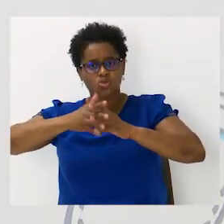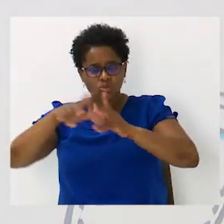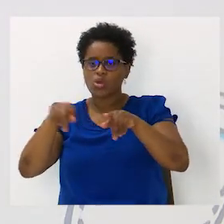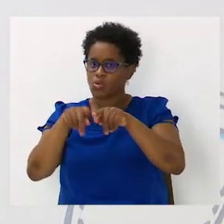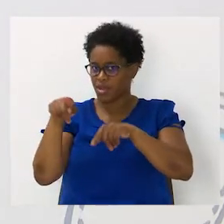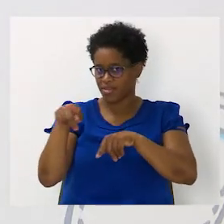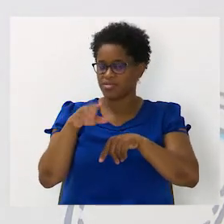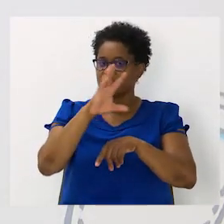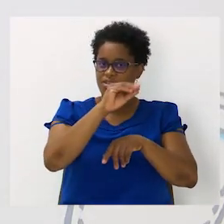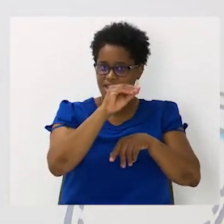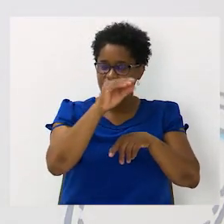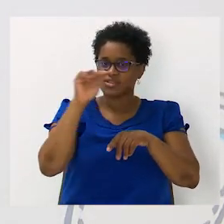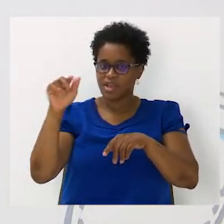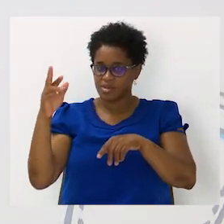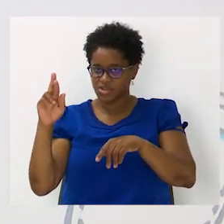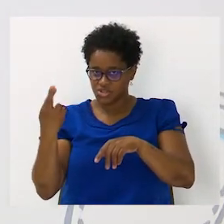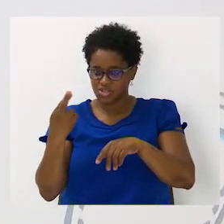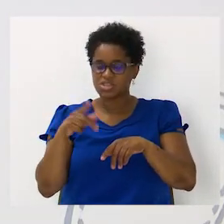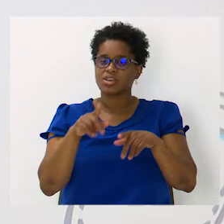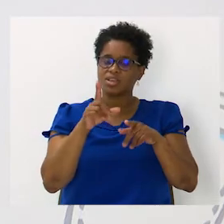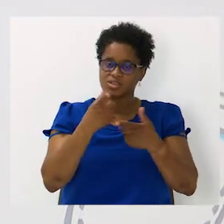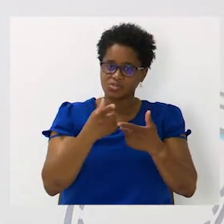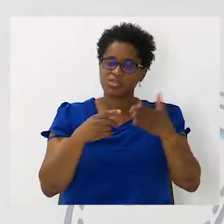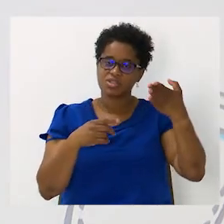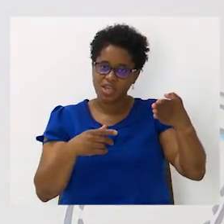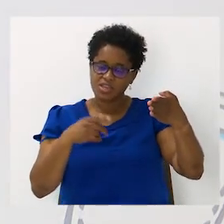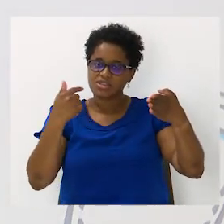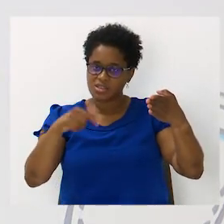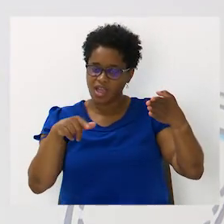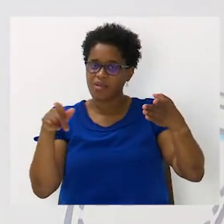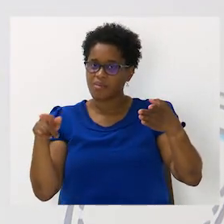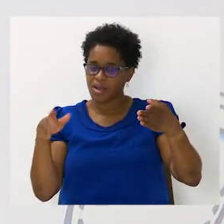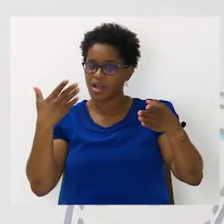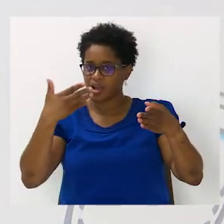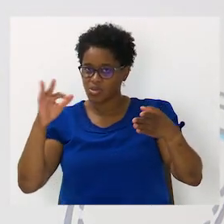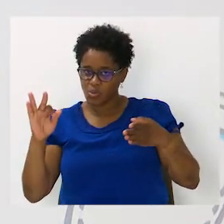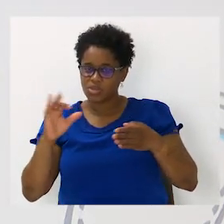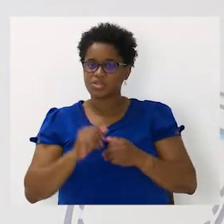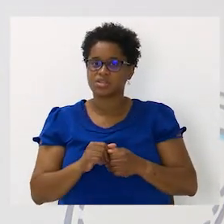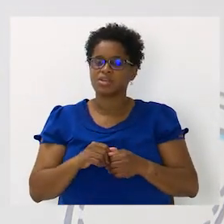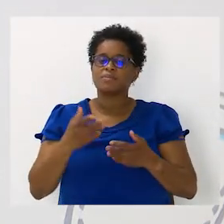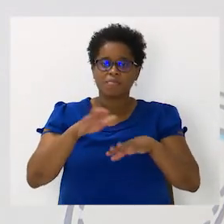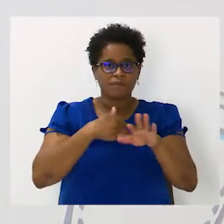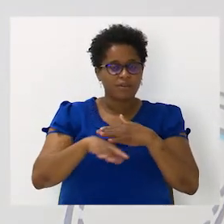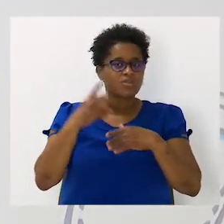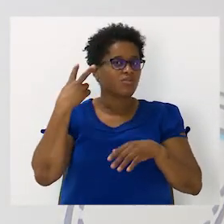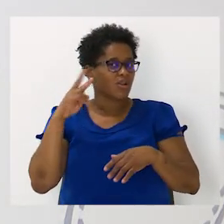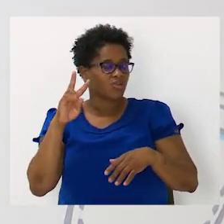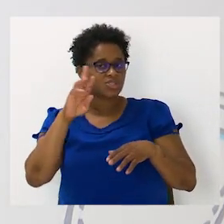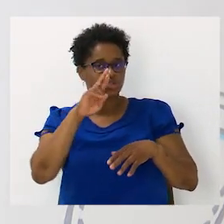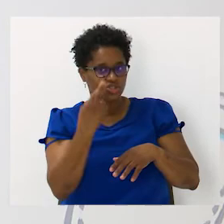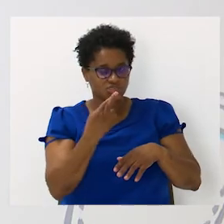forma. 10 está para x, assim como 7 está para 14. Determinam o valor de